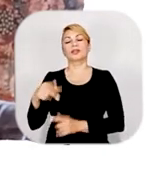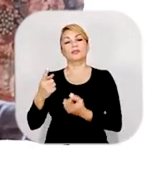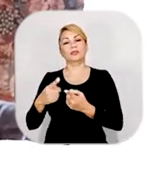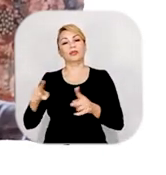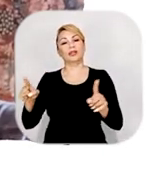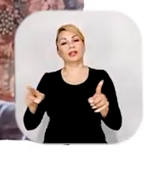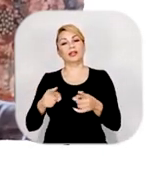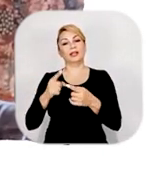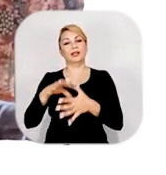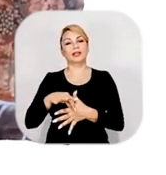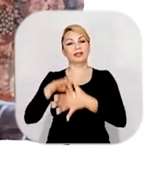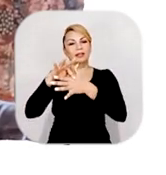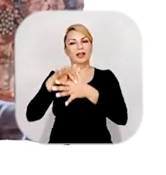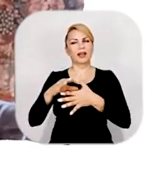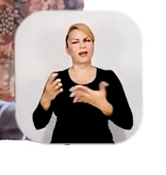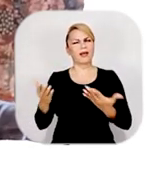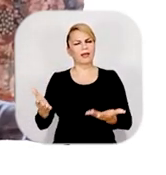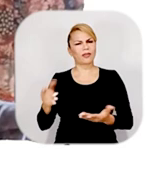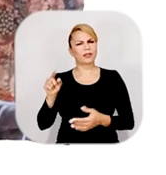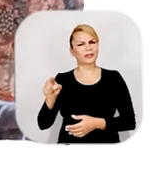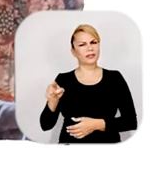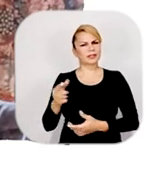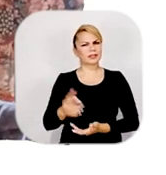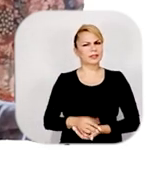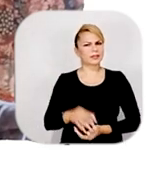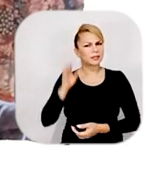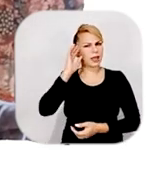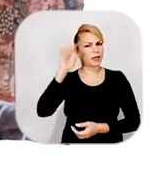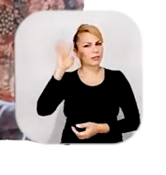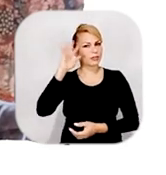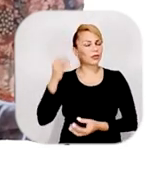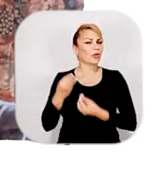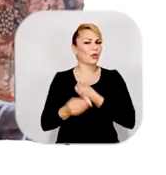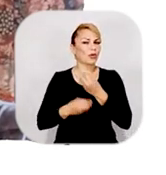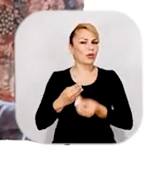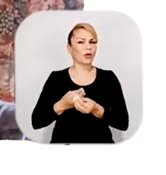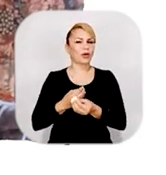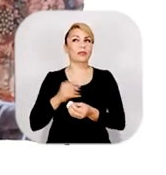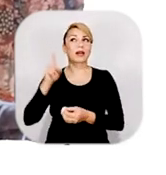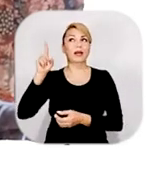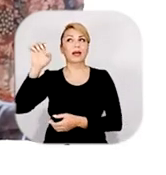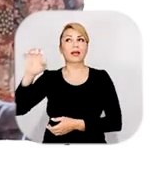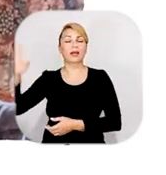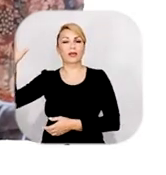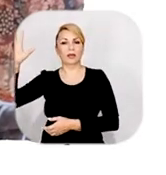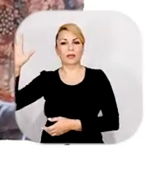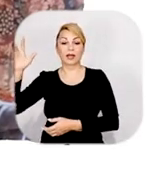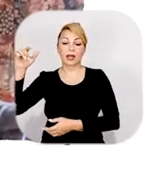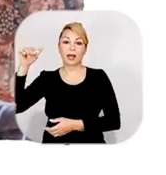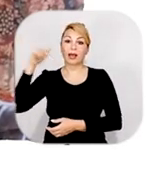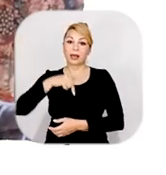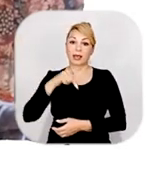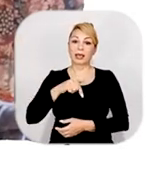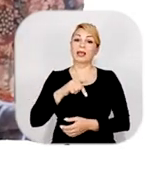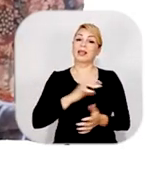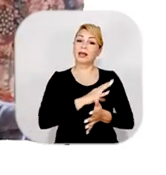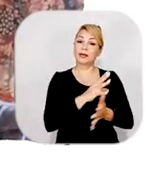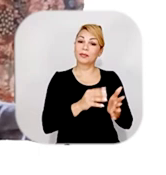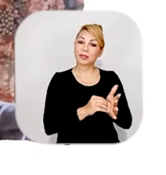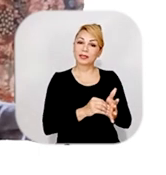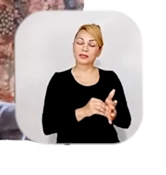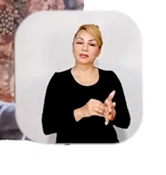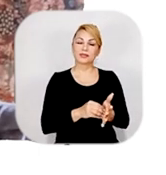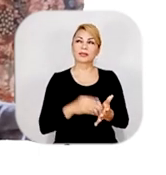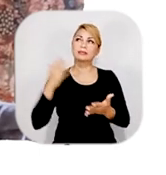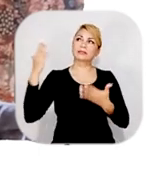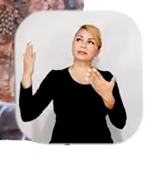Agora vocês imaginam, a gente ouve falar isso só da Europa, né? Agora você vai lá na Amazônia, você pega, tem aquela pessoa que ela pega aquela